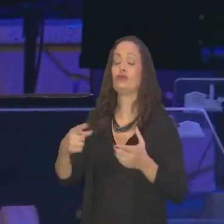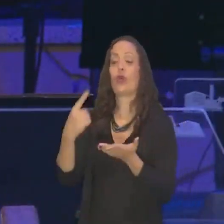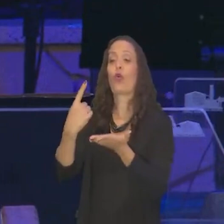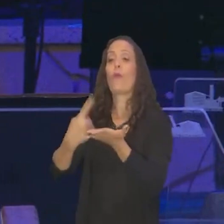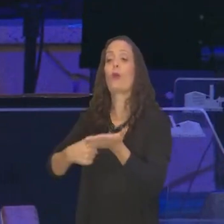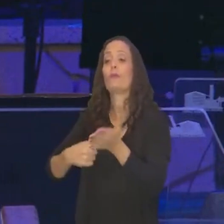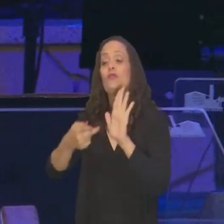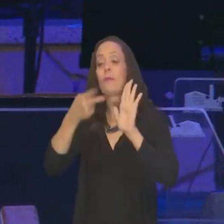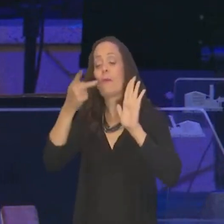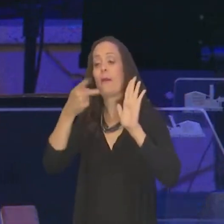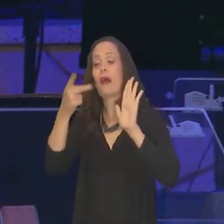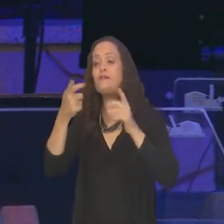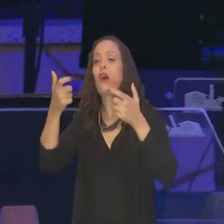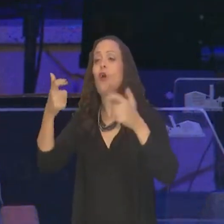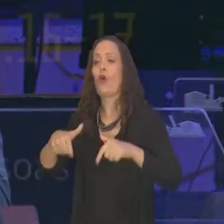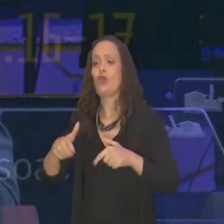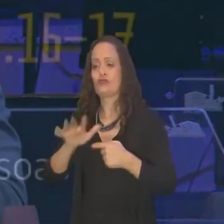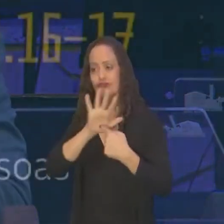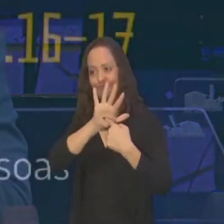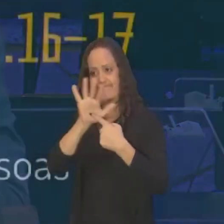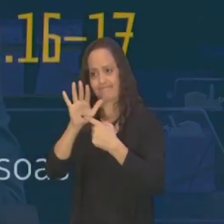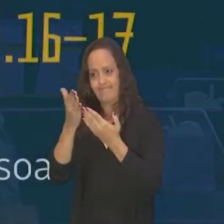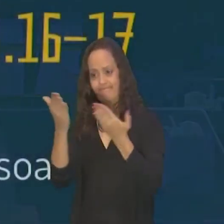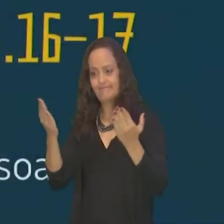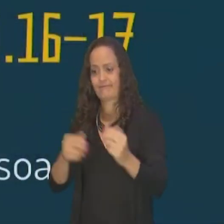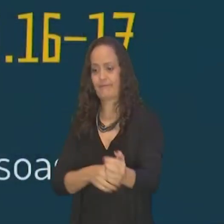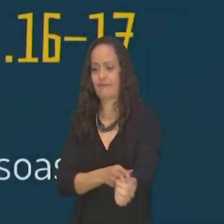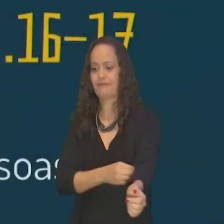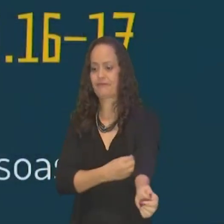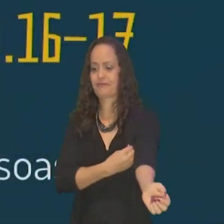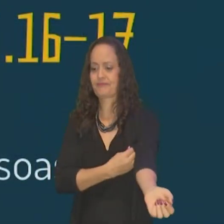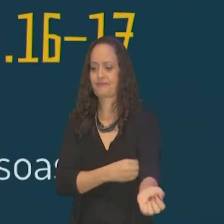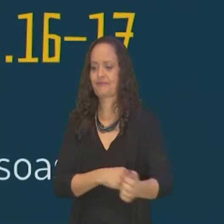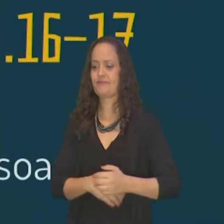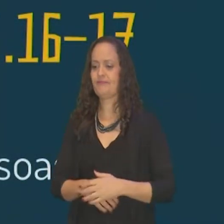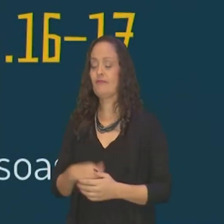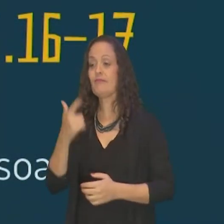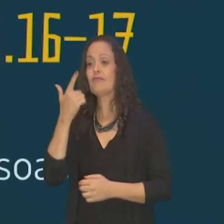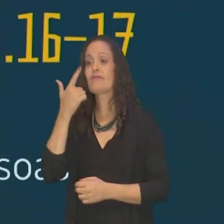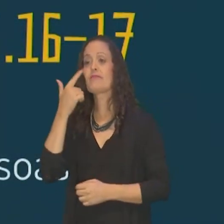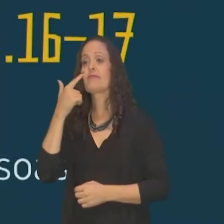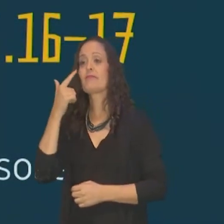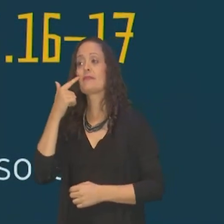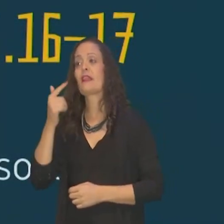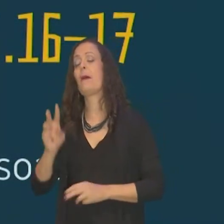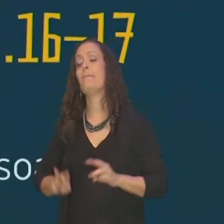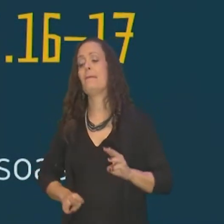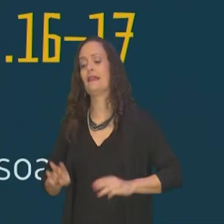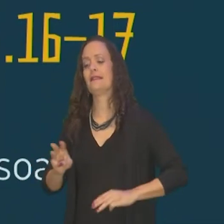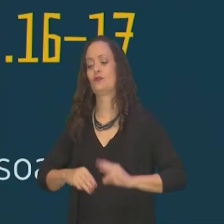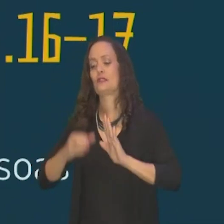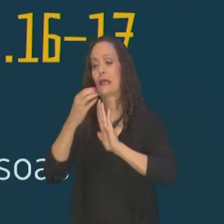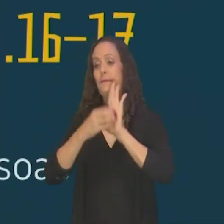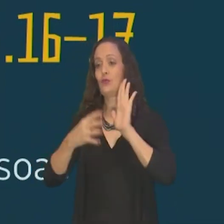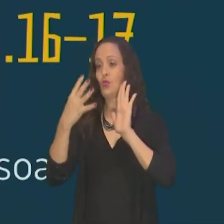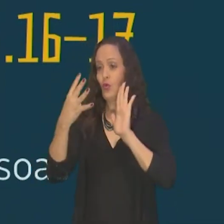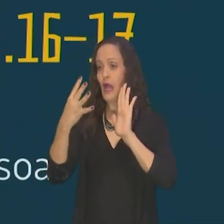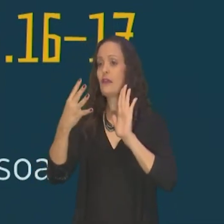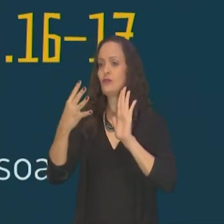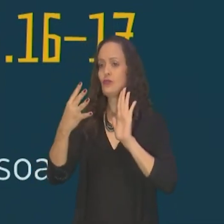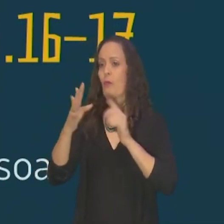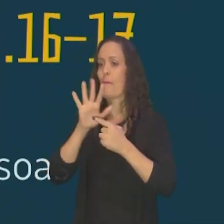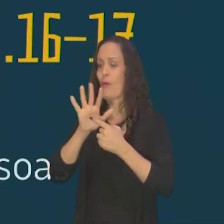que os irmãos percebam o cumprimento desta profecia. Vá para Mateus capítulo 4, a partir do verso de número 16.